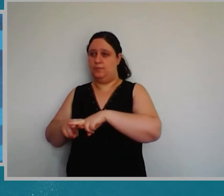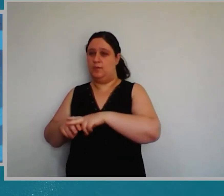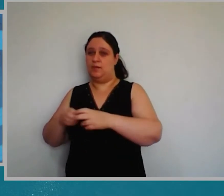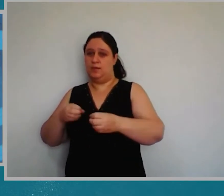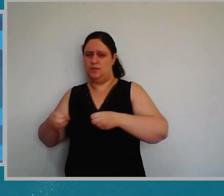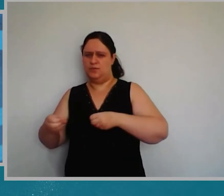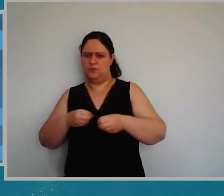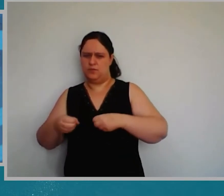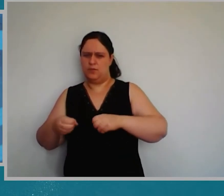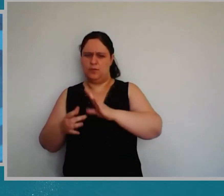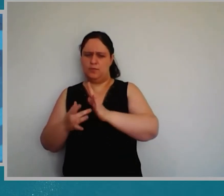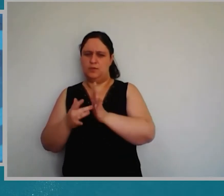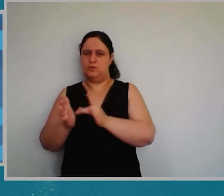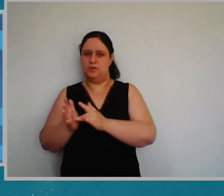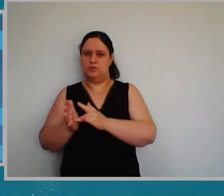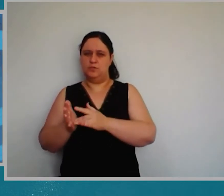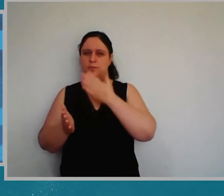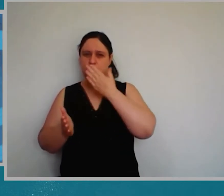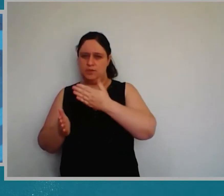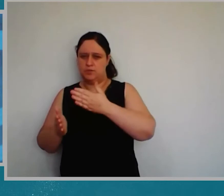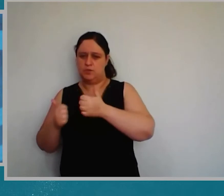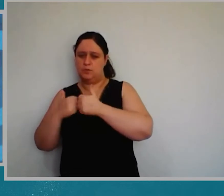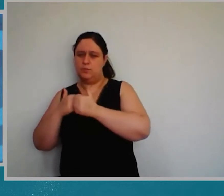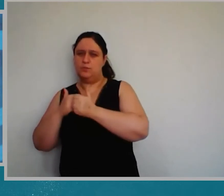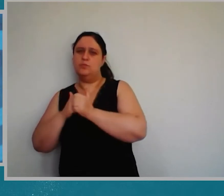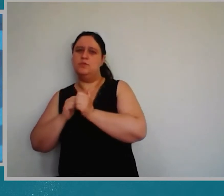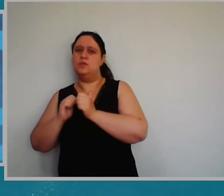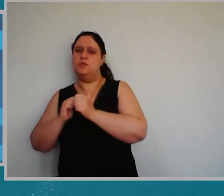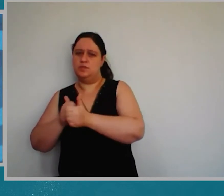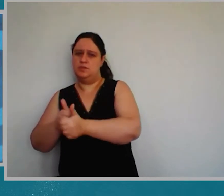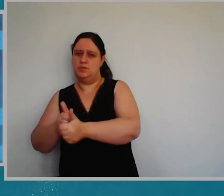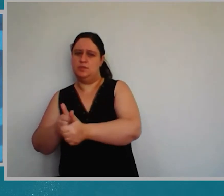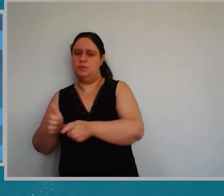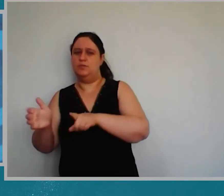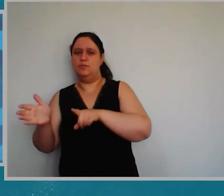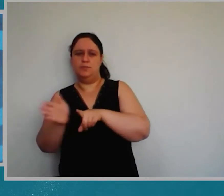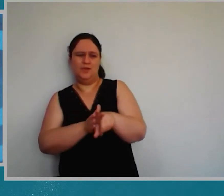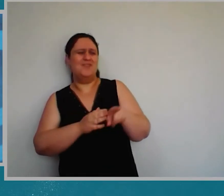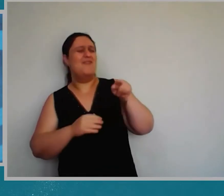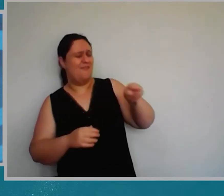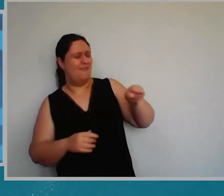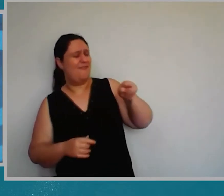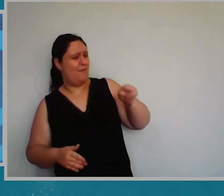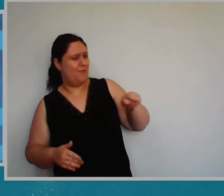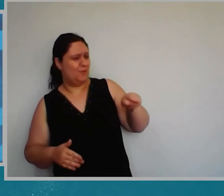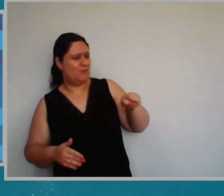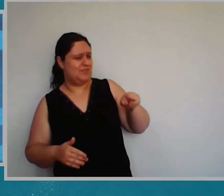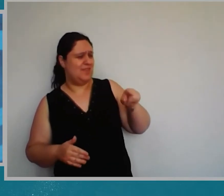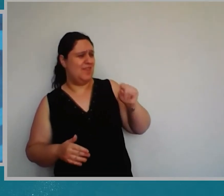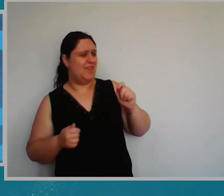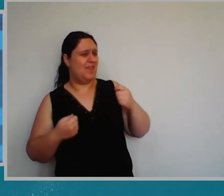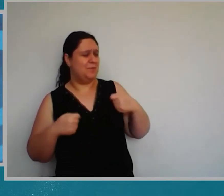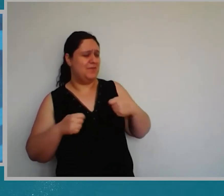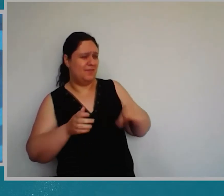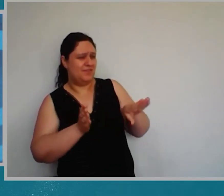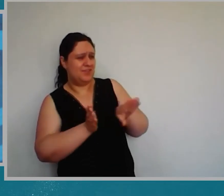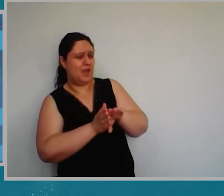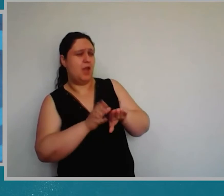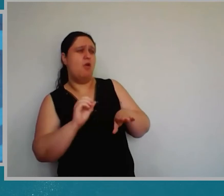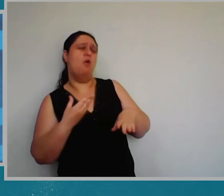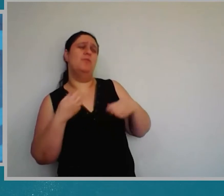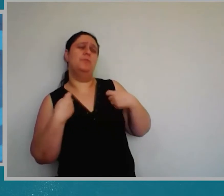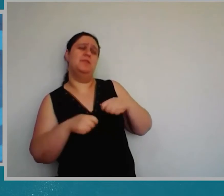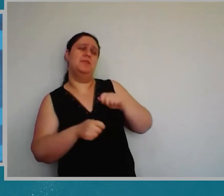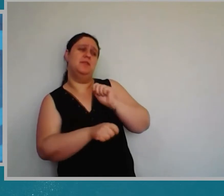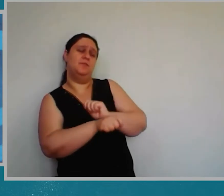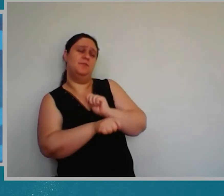tu, olha que tristeza, és tu aquele que estava para vir? Ou havemos de esperar outro?